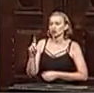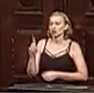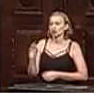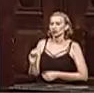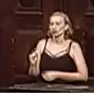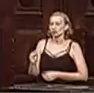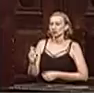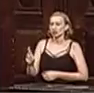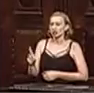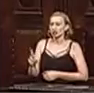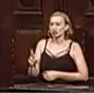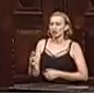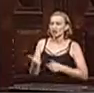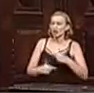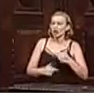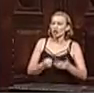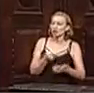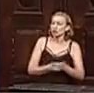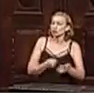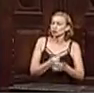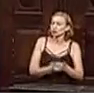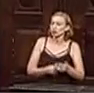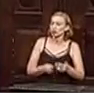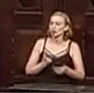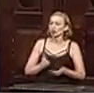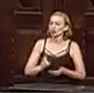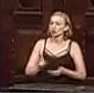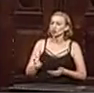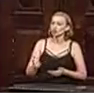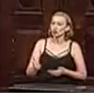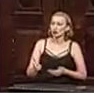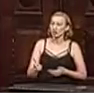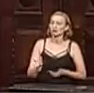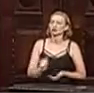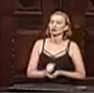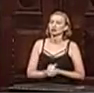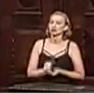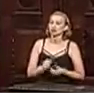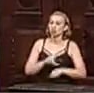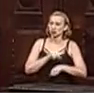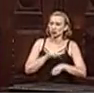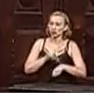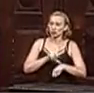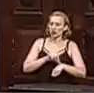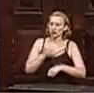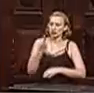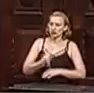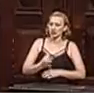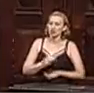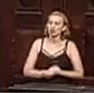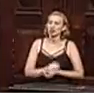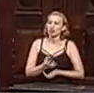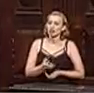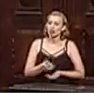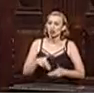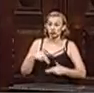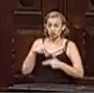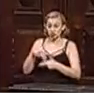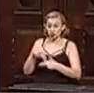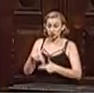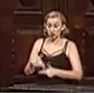sangue derramado desses trabalhadores. Quero aqui dessa tribuna, já que não tive em função da sessão plenária